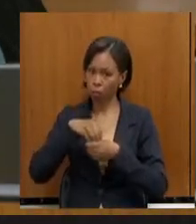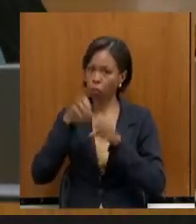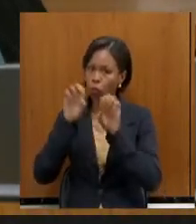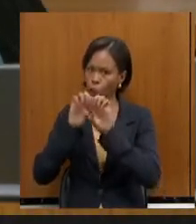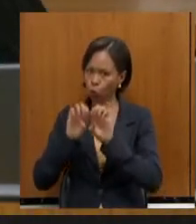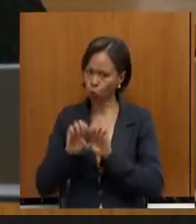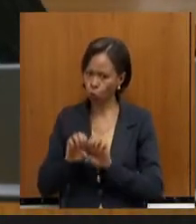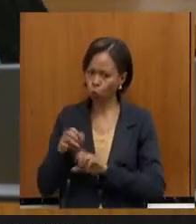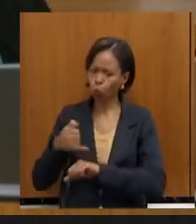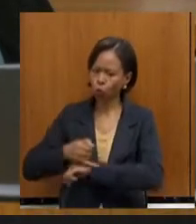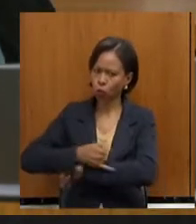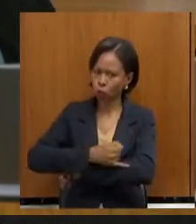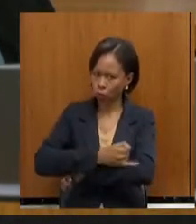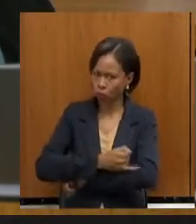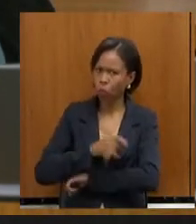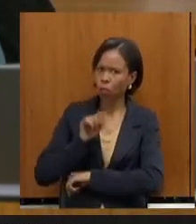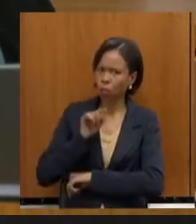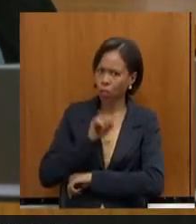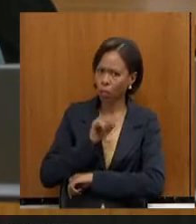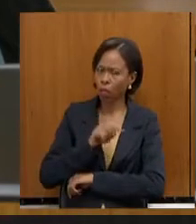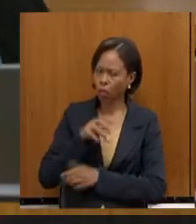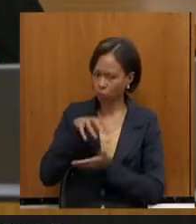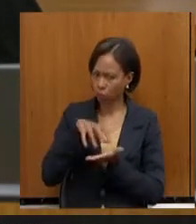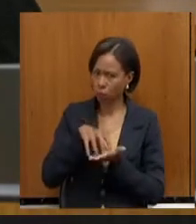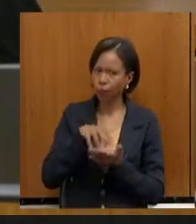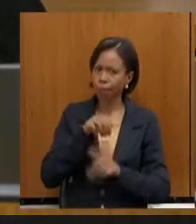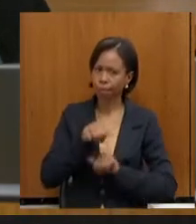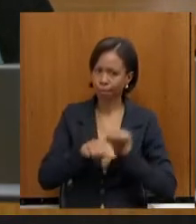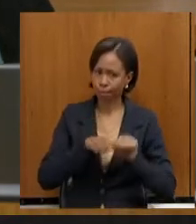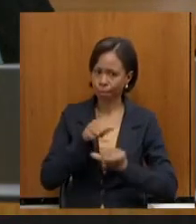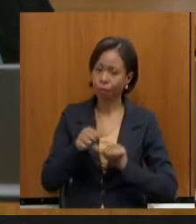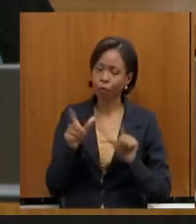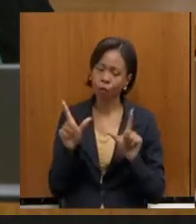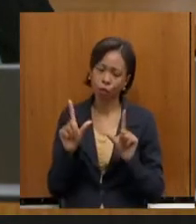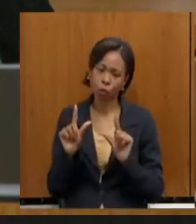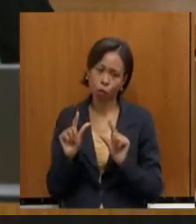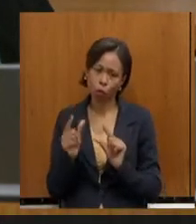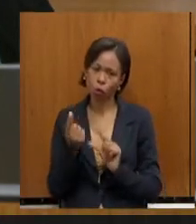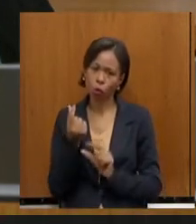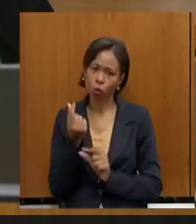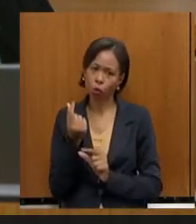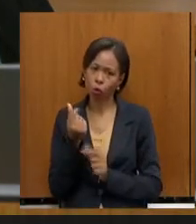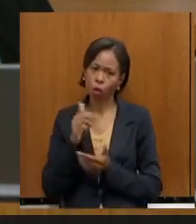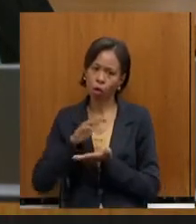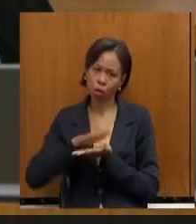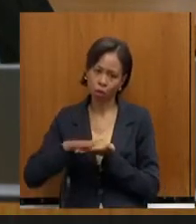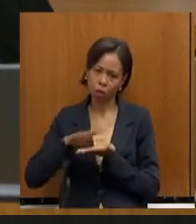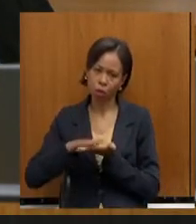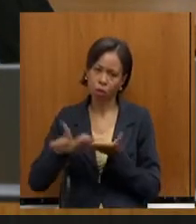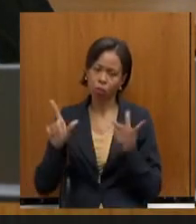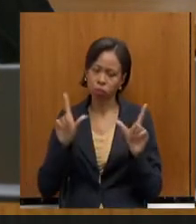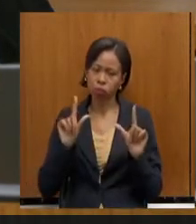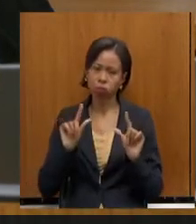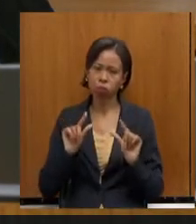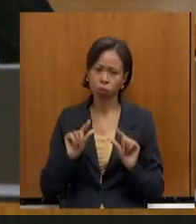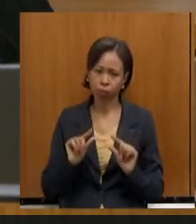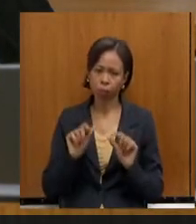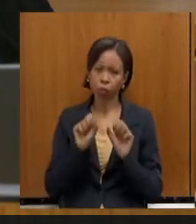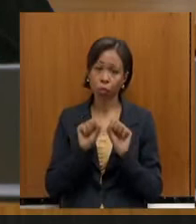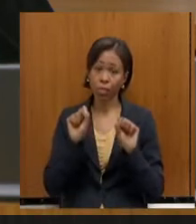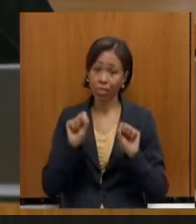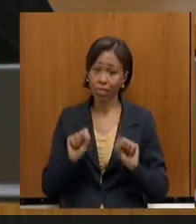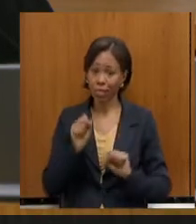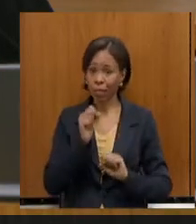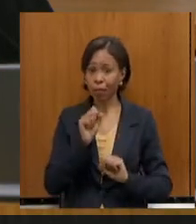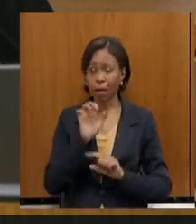para lá que também vai o quanto custa de custeio da nossa infraestrutura logística do sistema Estadual de